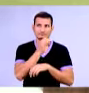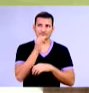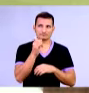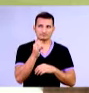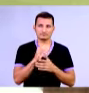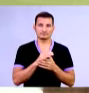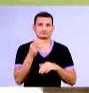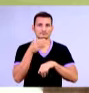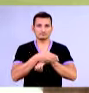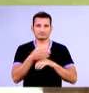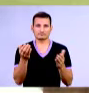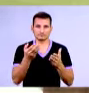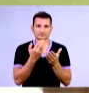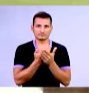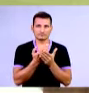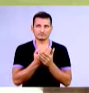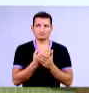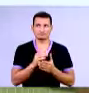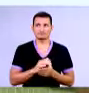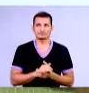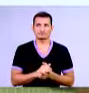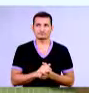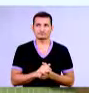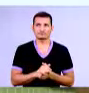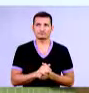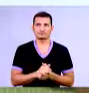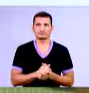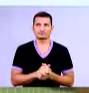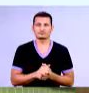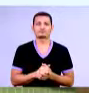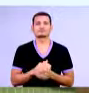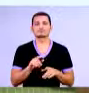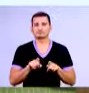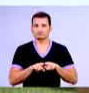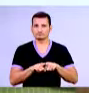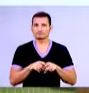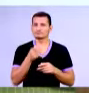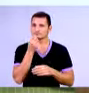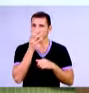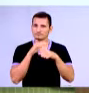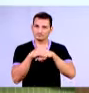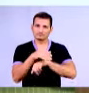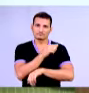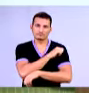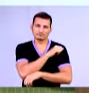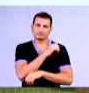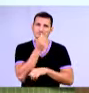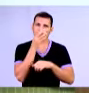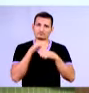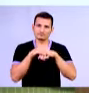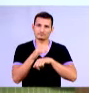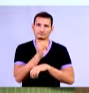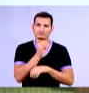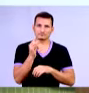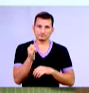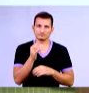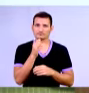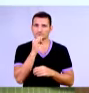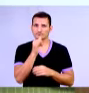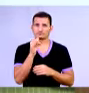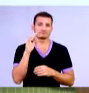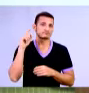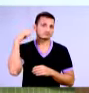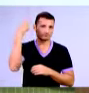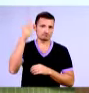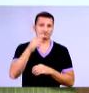estão participando com a gente nessa aula. Então, da mesma forma, eu desejo boa noite aos alunos, boa noite aos tutores. Se Deus quiser, na próxima semana